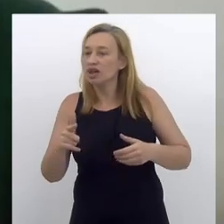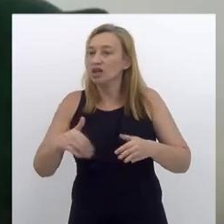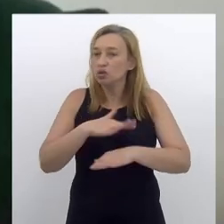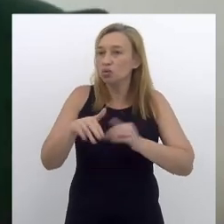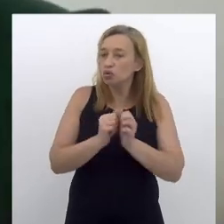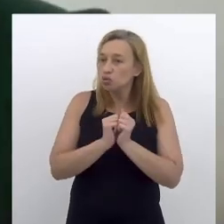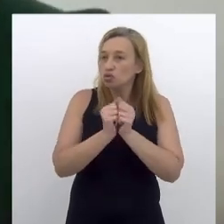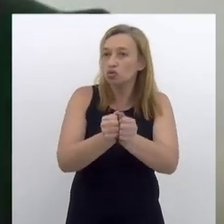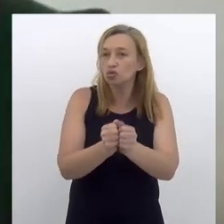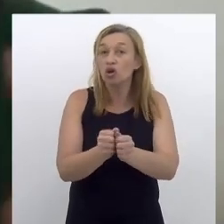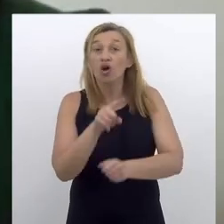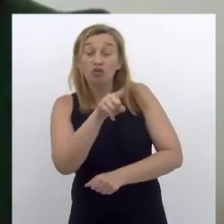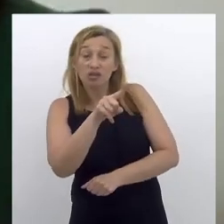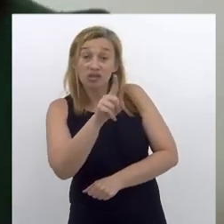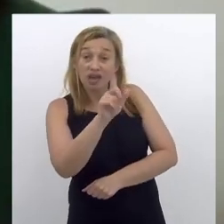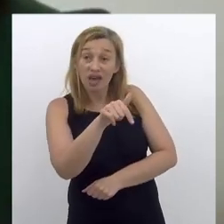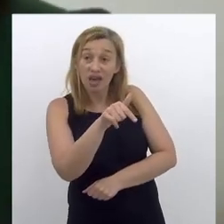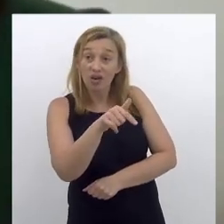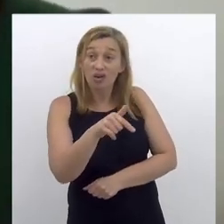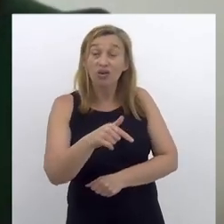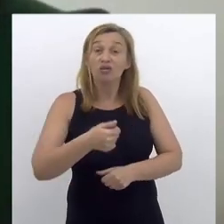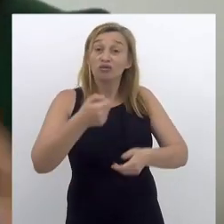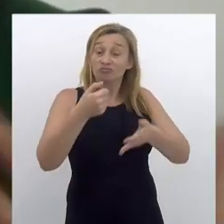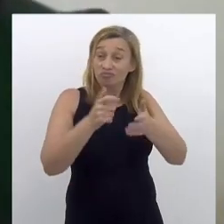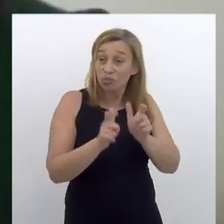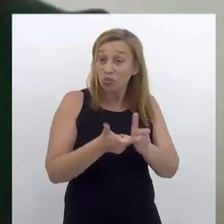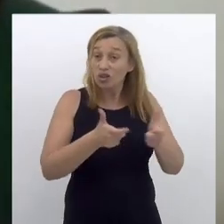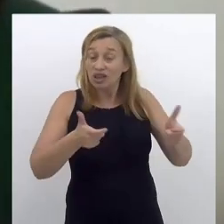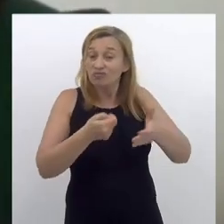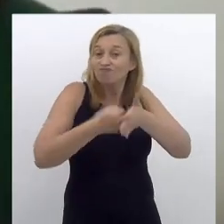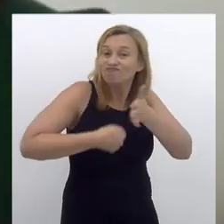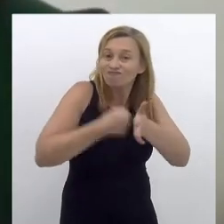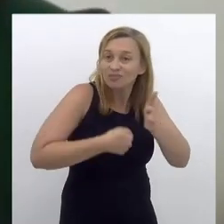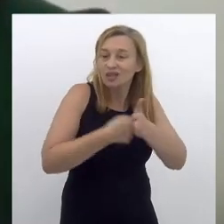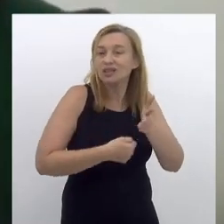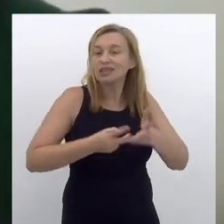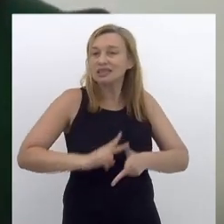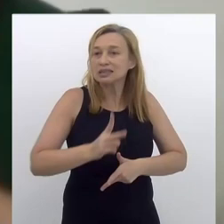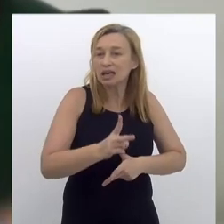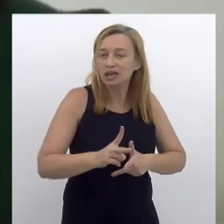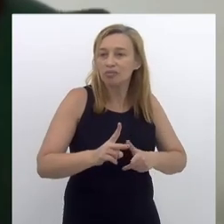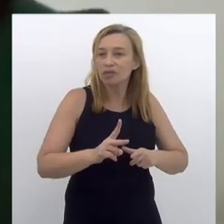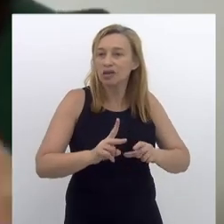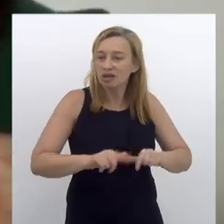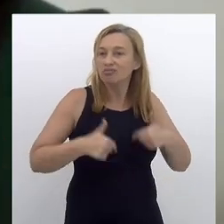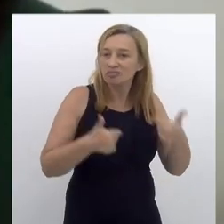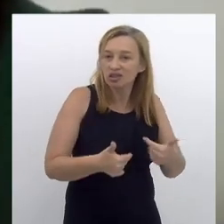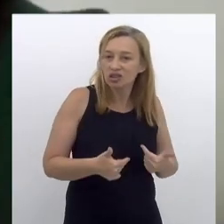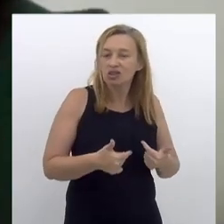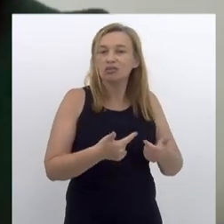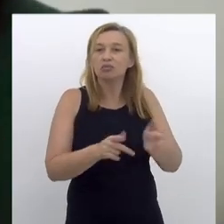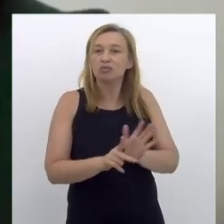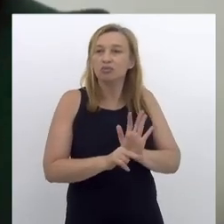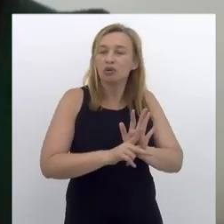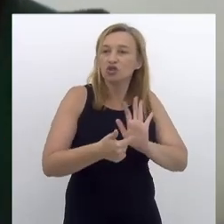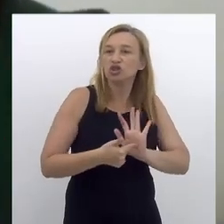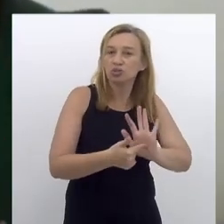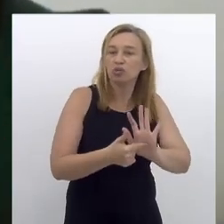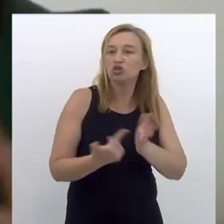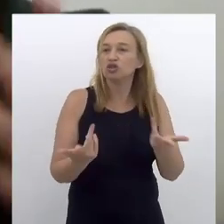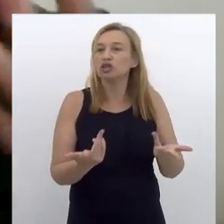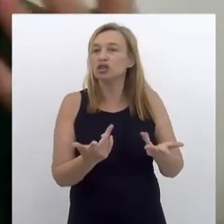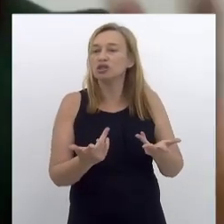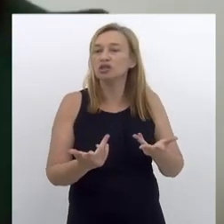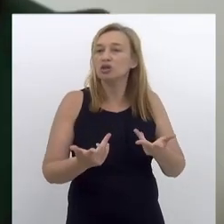as pessoas brigando por elas. Você é um grande lutador aí e sempre muito ativo, trazendo